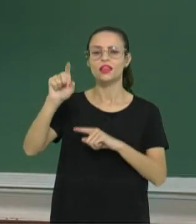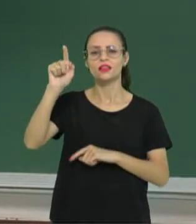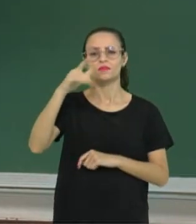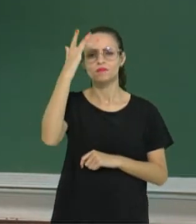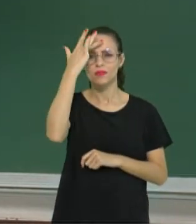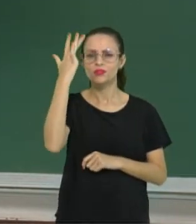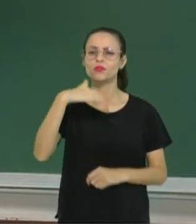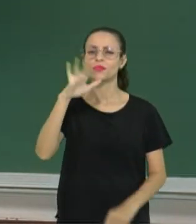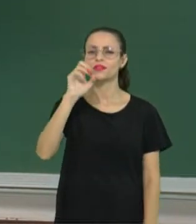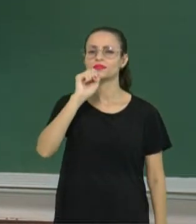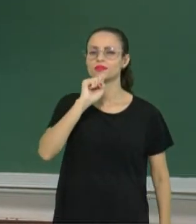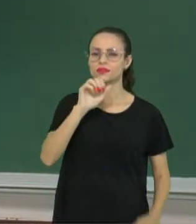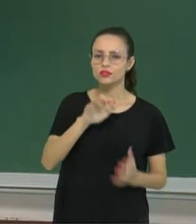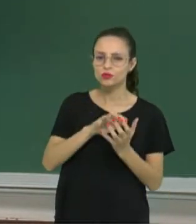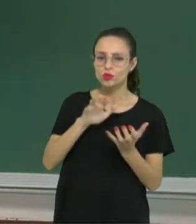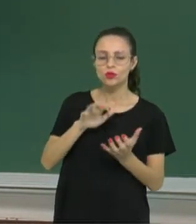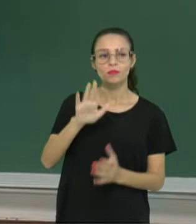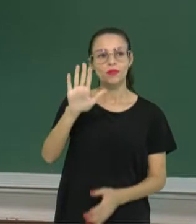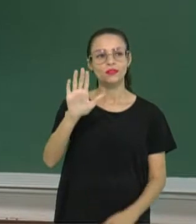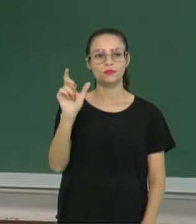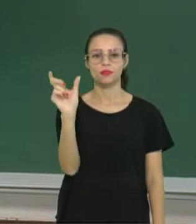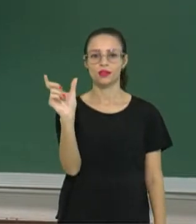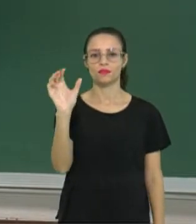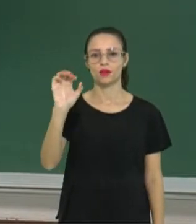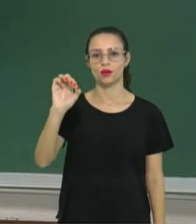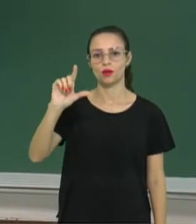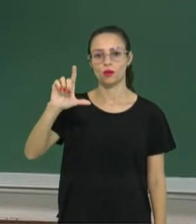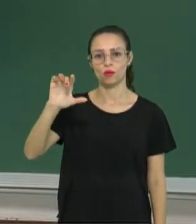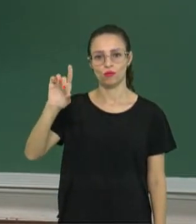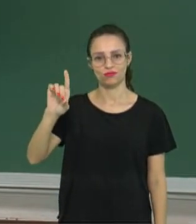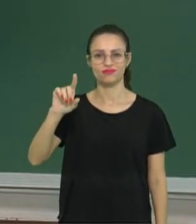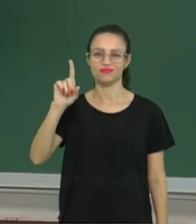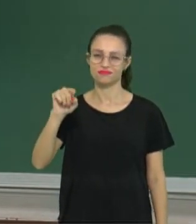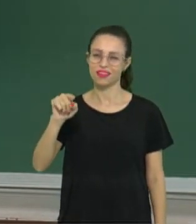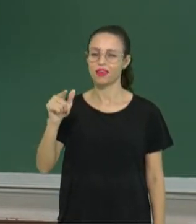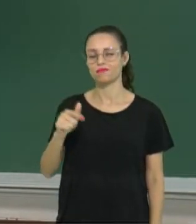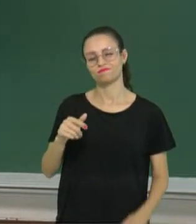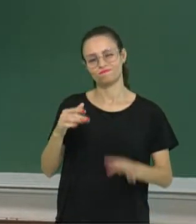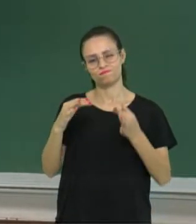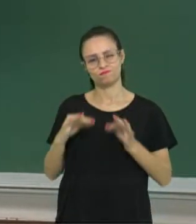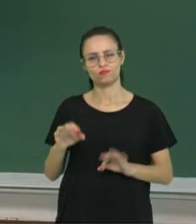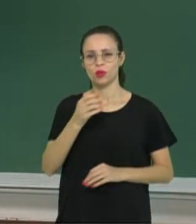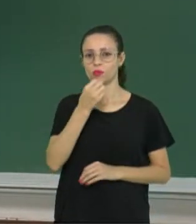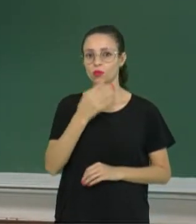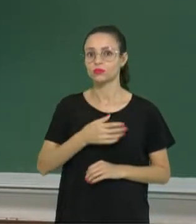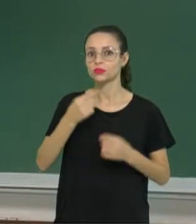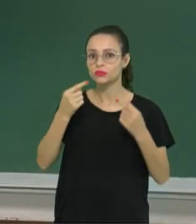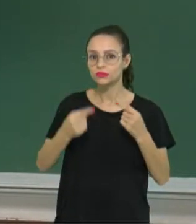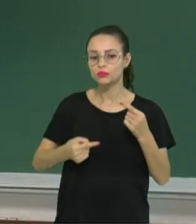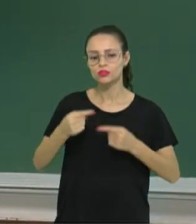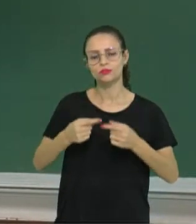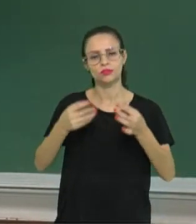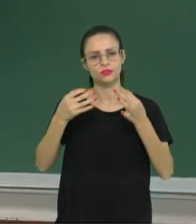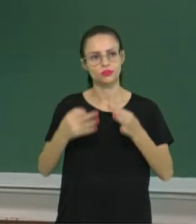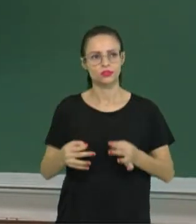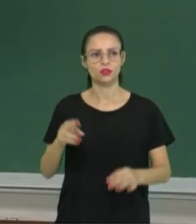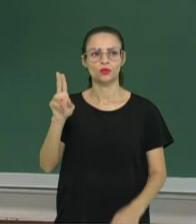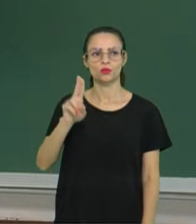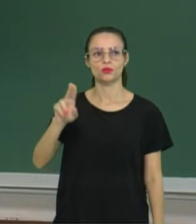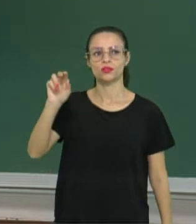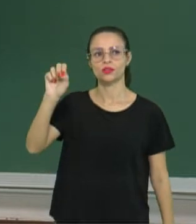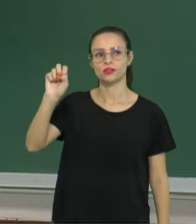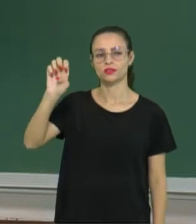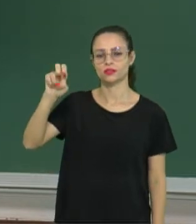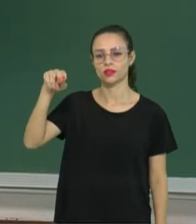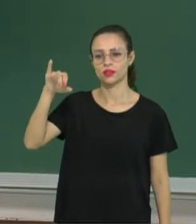da palavra old, dentro do inglês, ela se torna um tanto pejorativa. Por isso, que politicamente correto falando, nós usamos